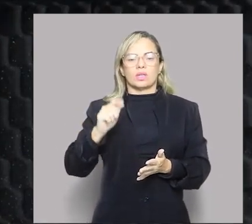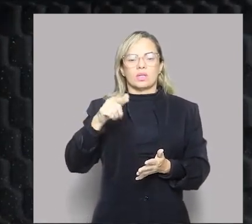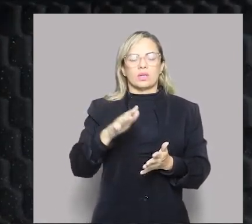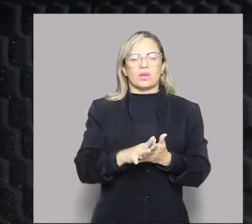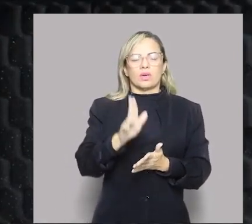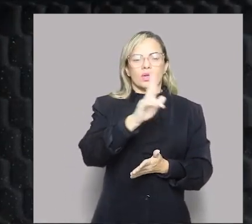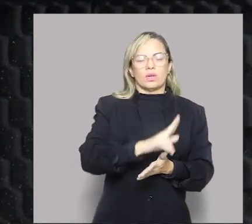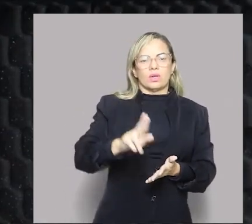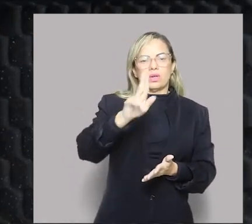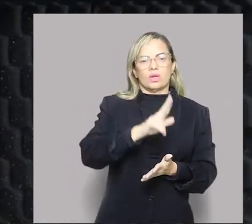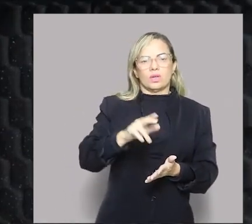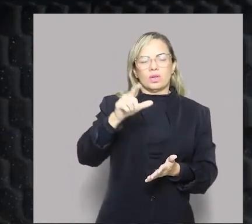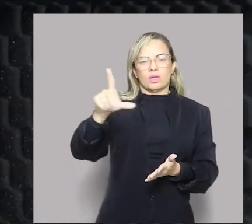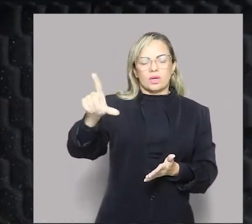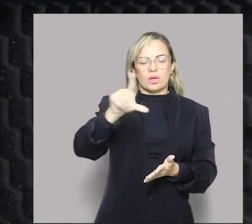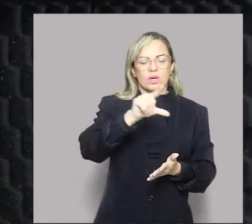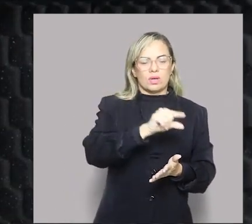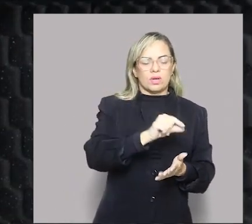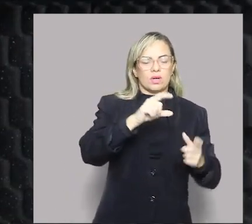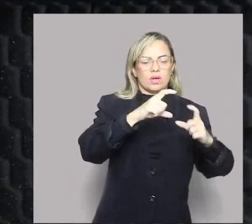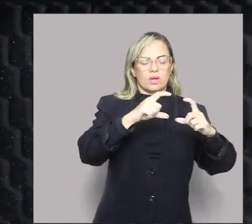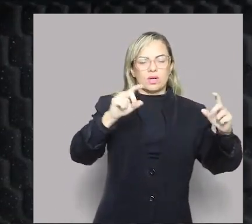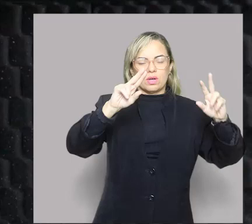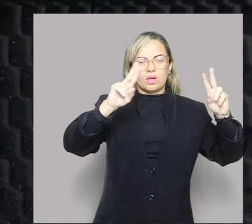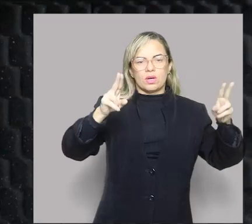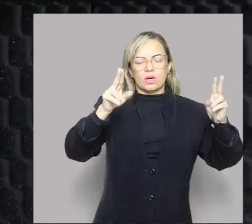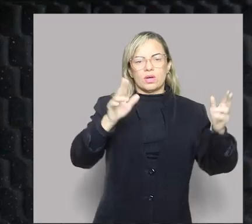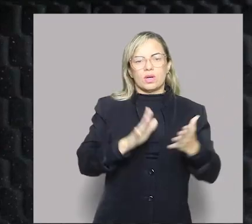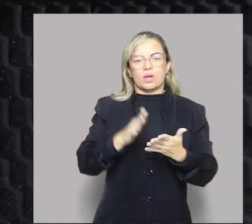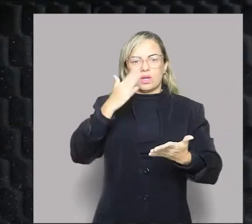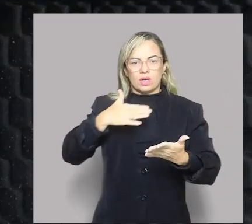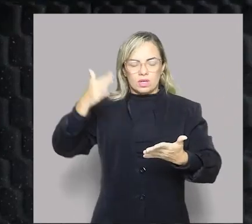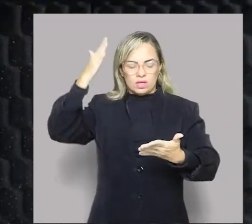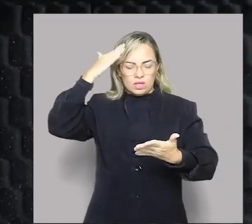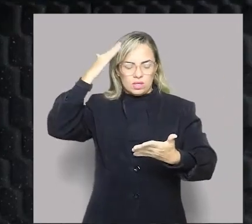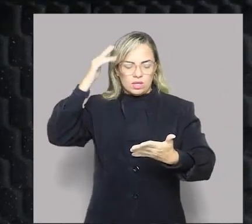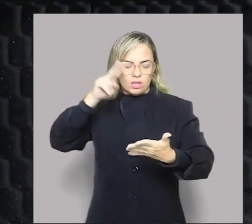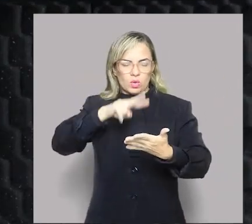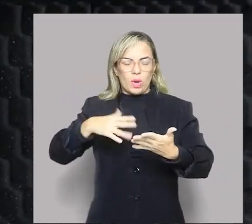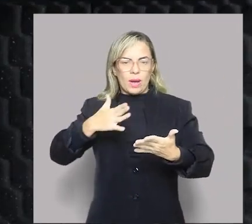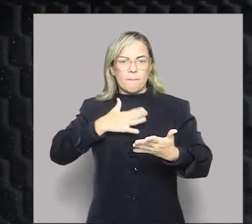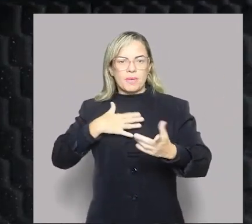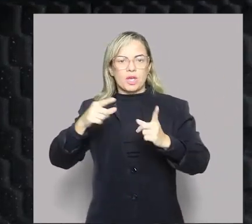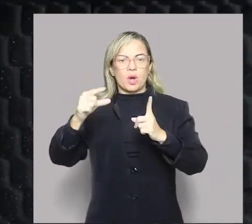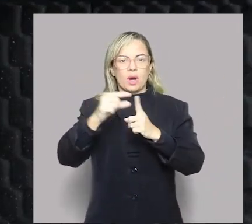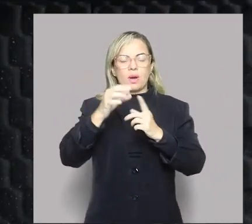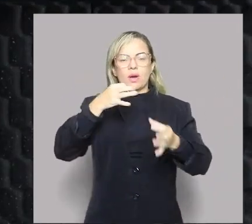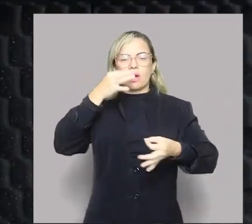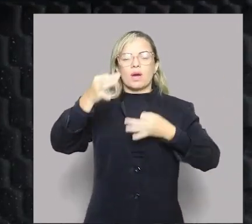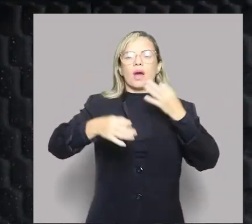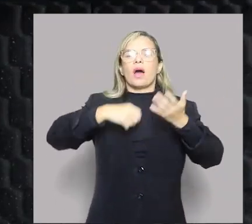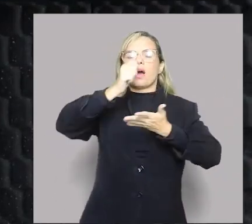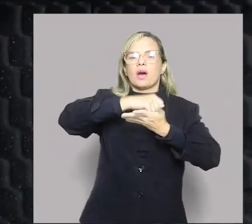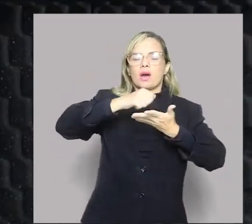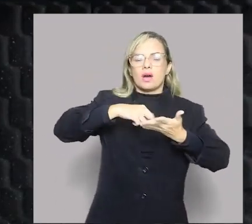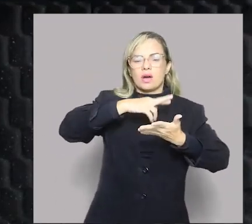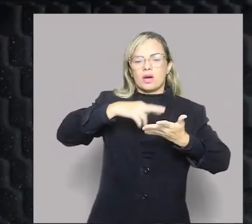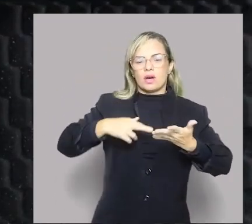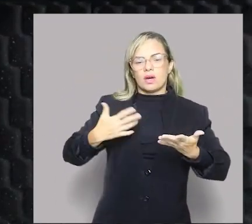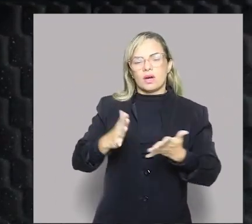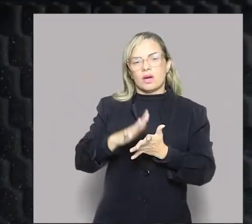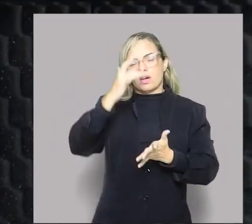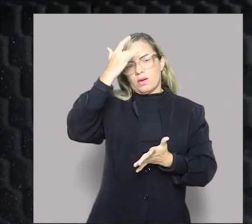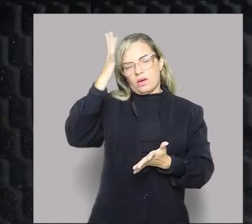vou interpretar com as minhas palavras, e aí sim é que eu vou colocar na minha redação. Isso é mais fácil porque não vai fazer você